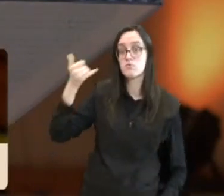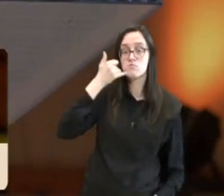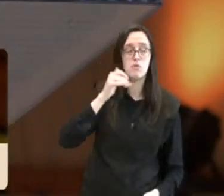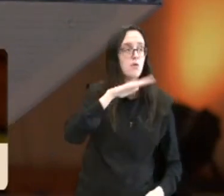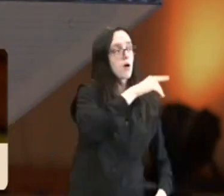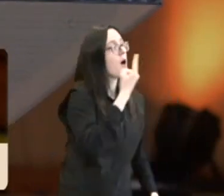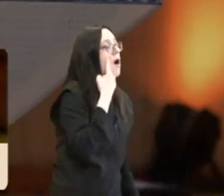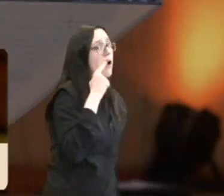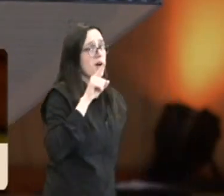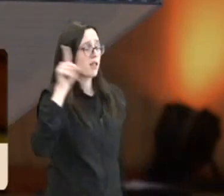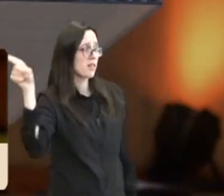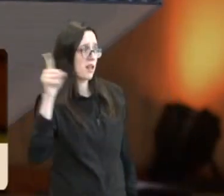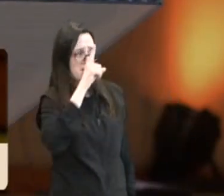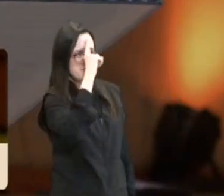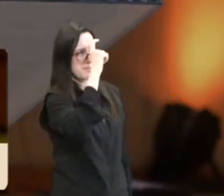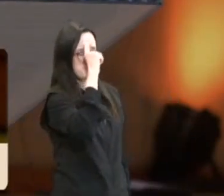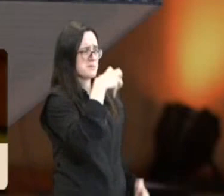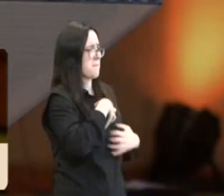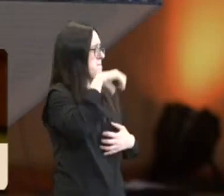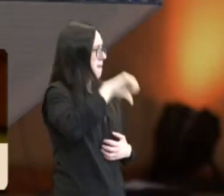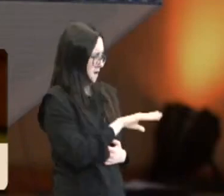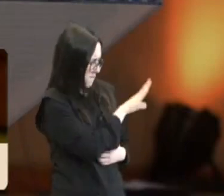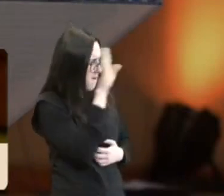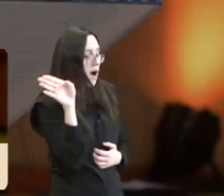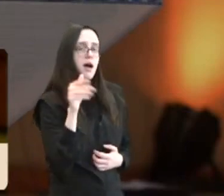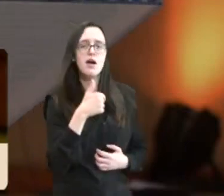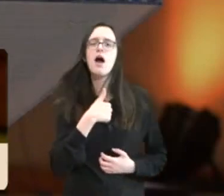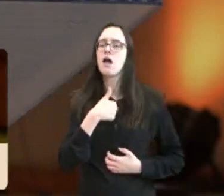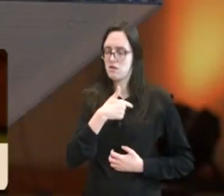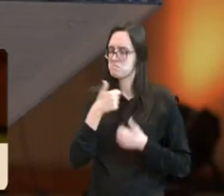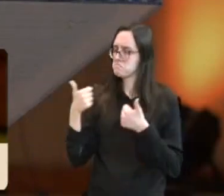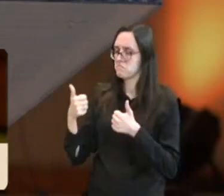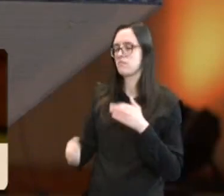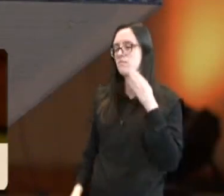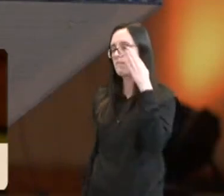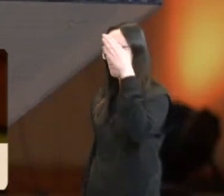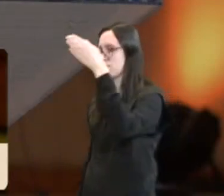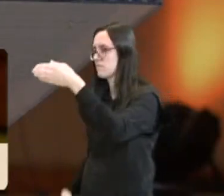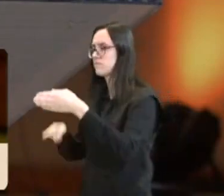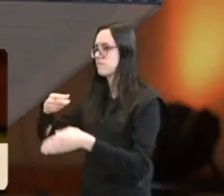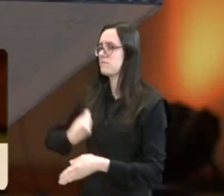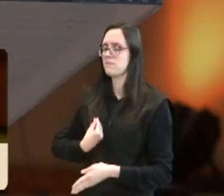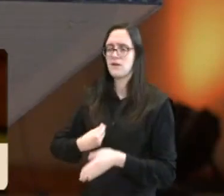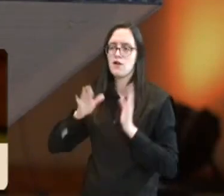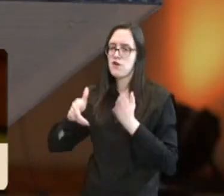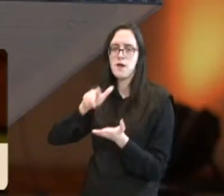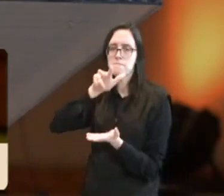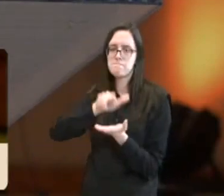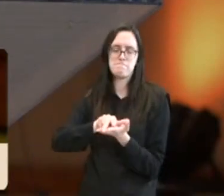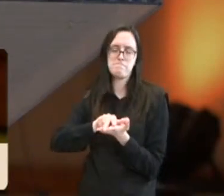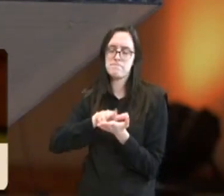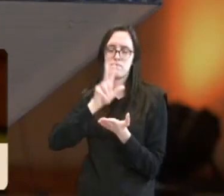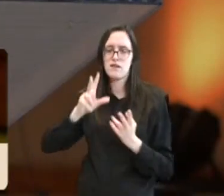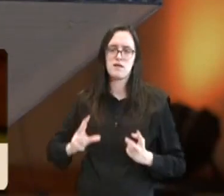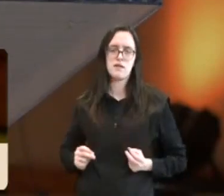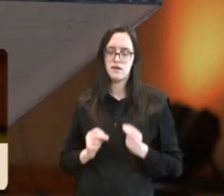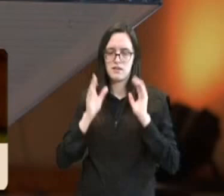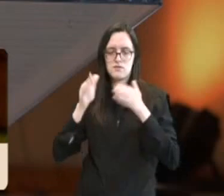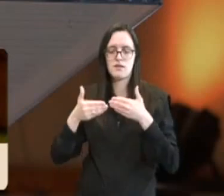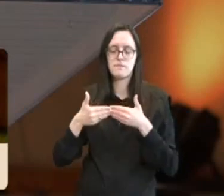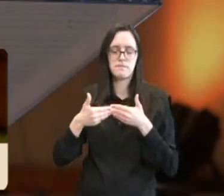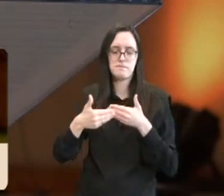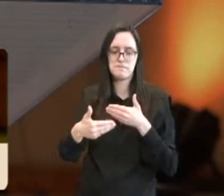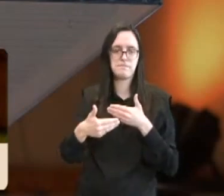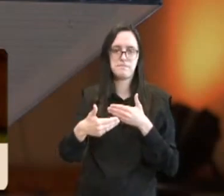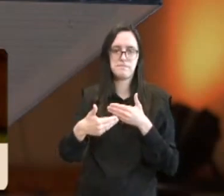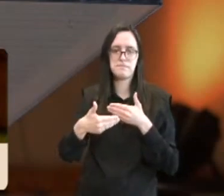no hospital muito mal, o senhor pode ir lá? Fui lá no hospital, ela estava no estado terminal já, em câncer também, e